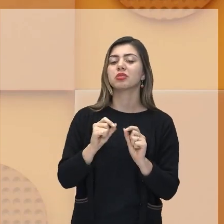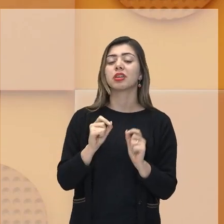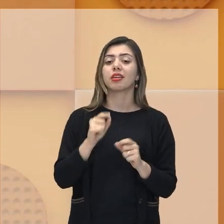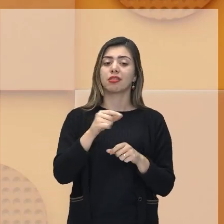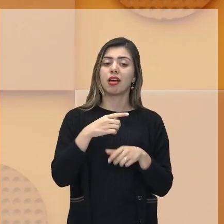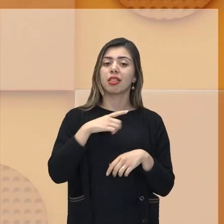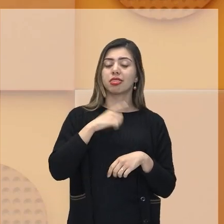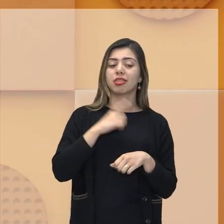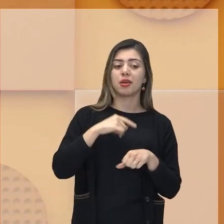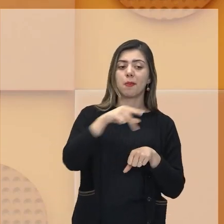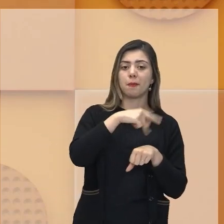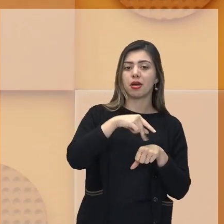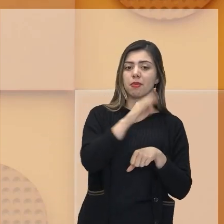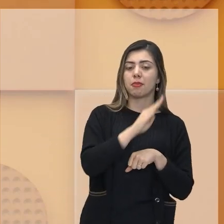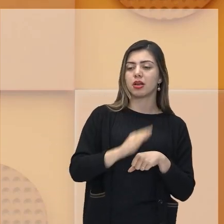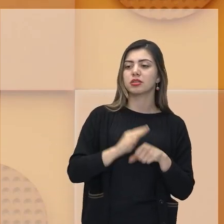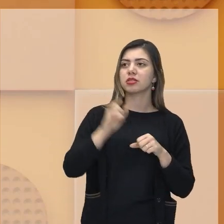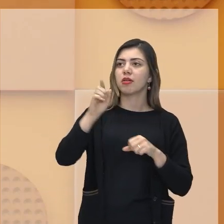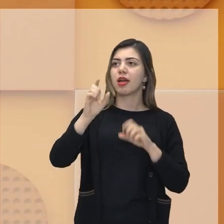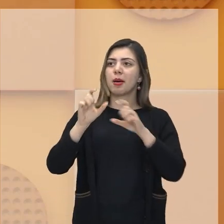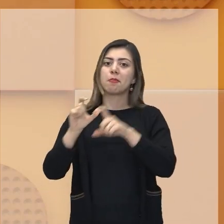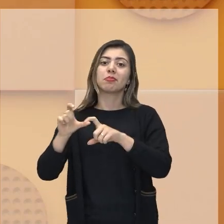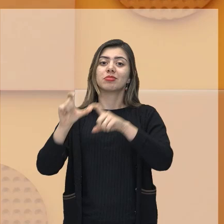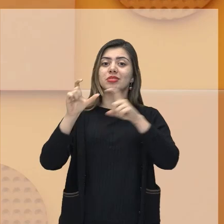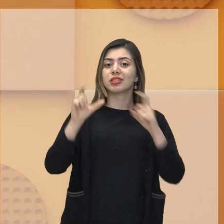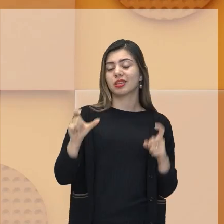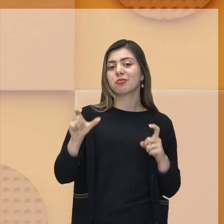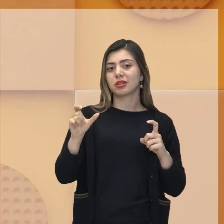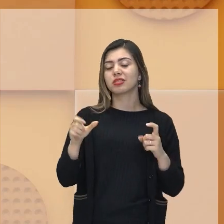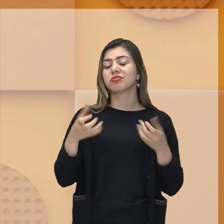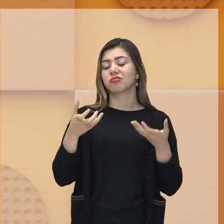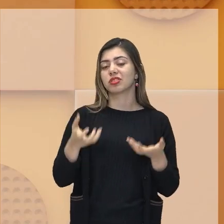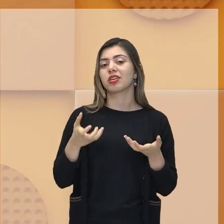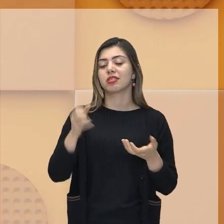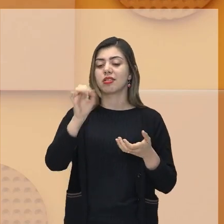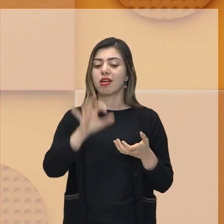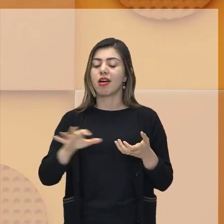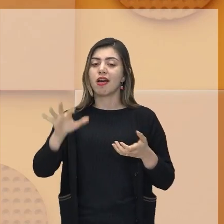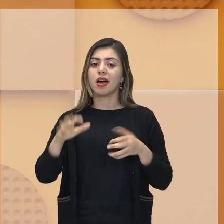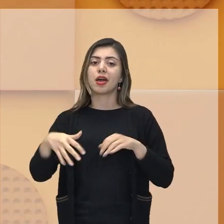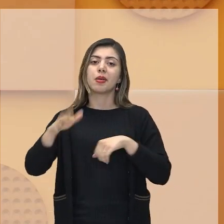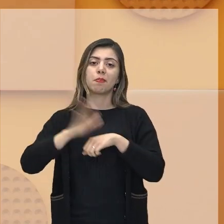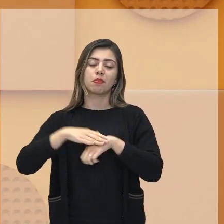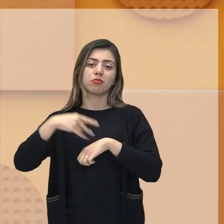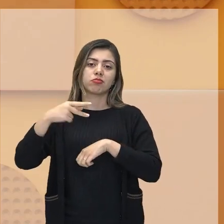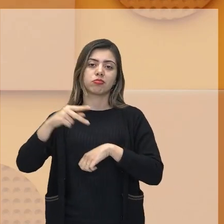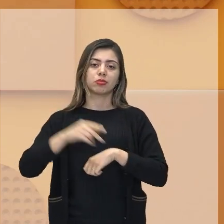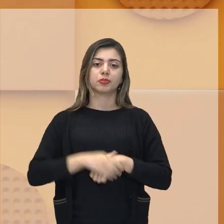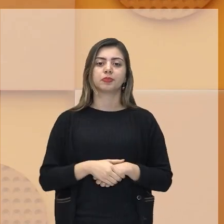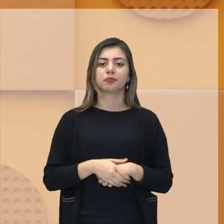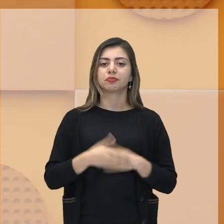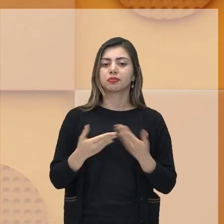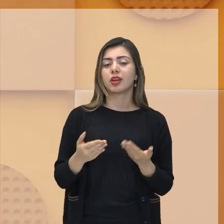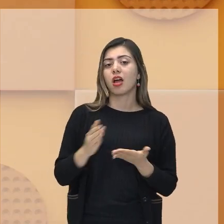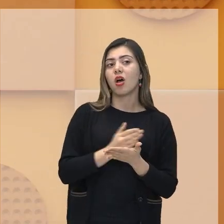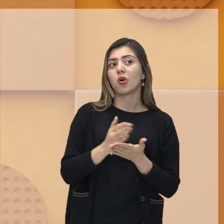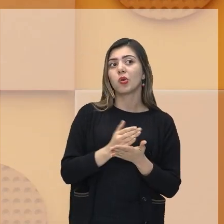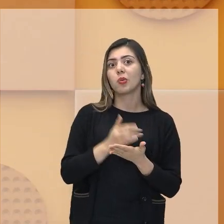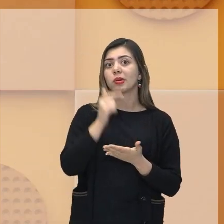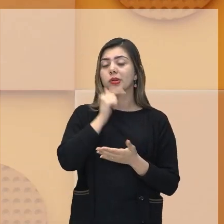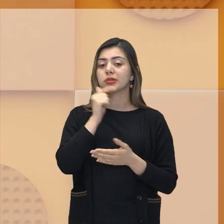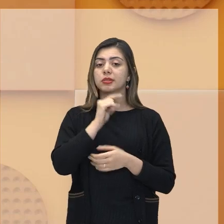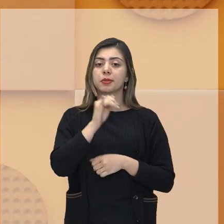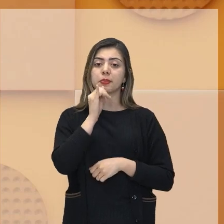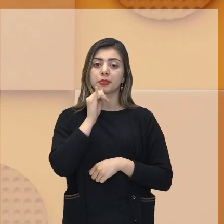separar, fragmentar parte do território brasileiro e ter aquela região de forma autônoma. Algumas conseguiram, como no caso